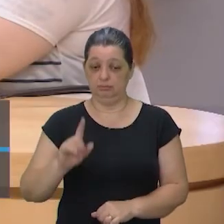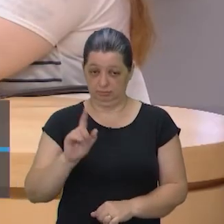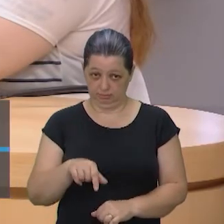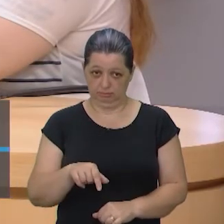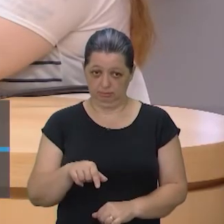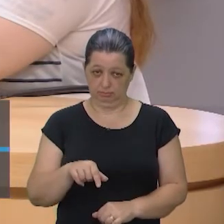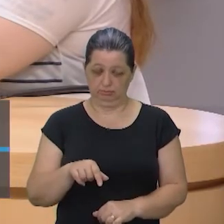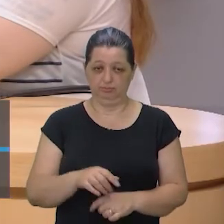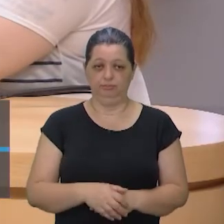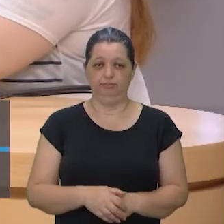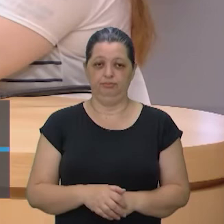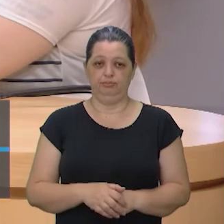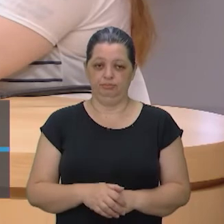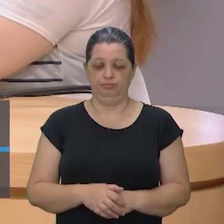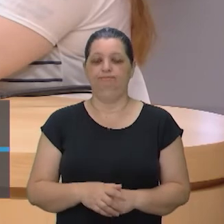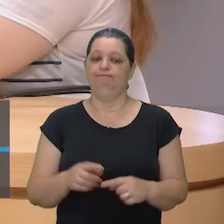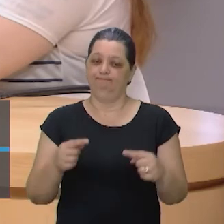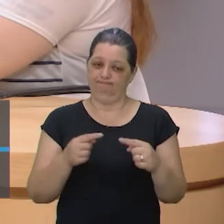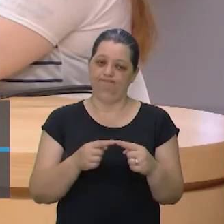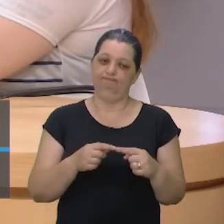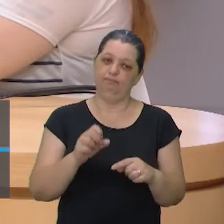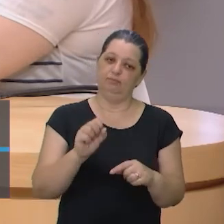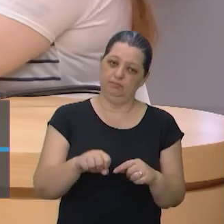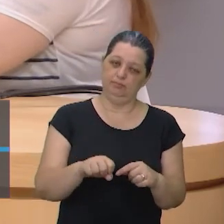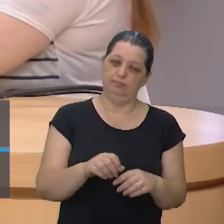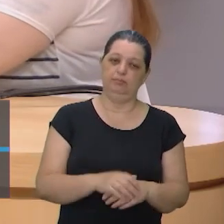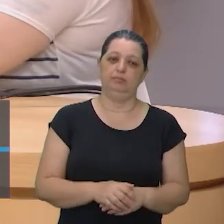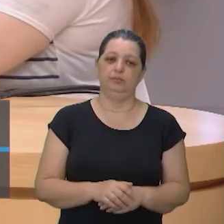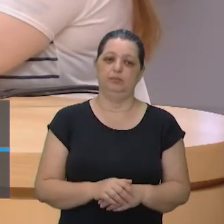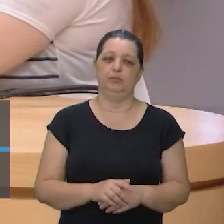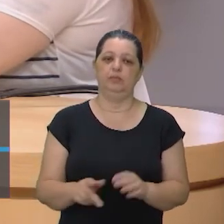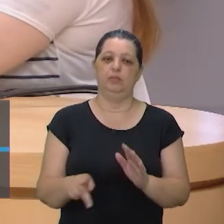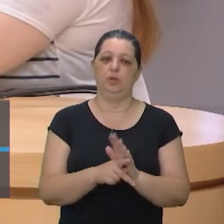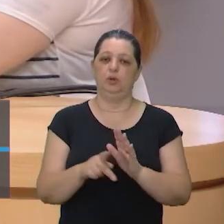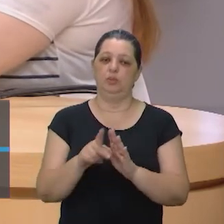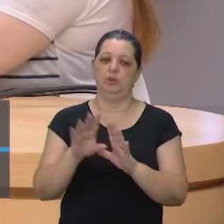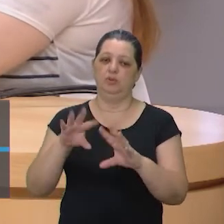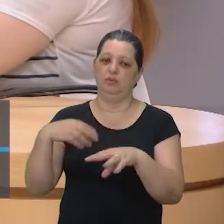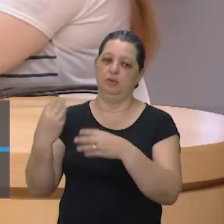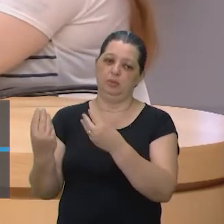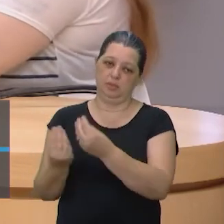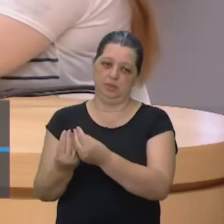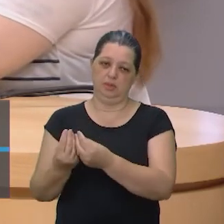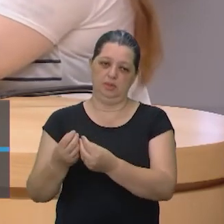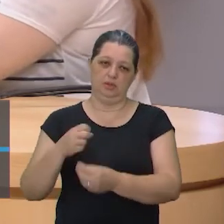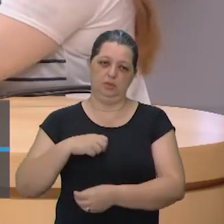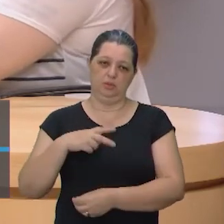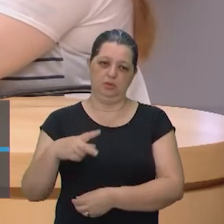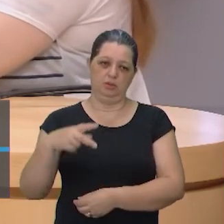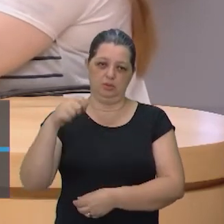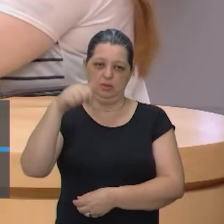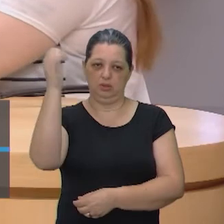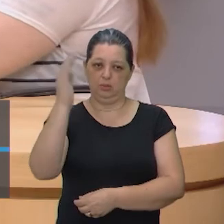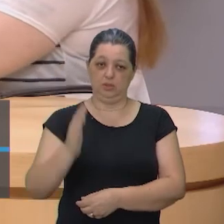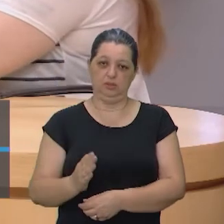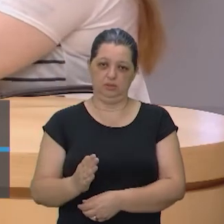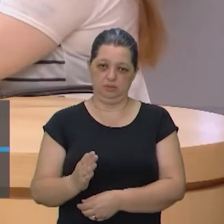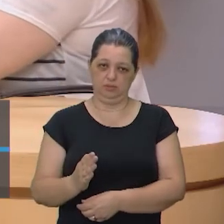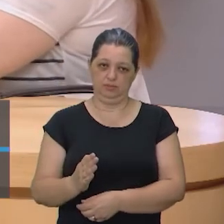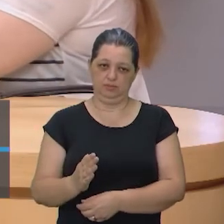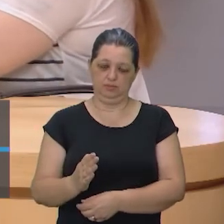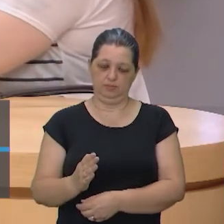está relacionado a uma questão que é central. A família real portuguesa no Brasil. Tá.